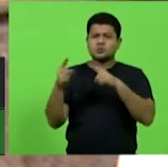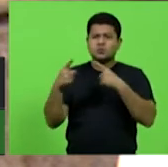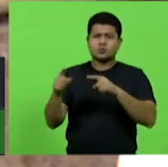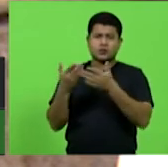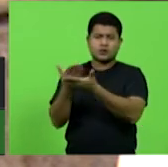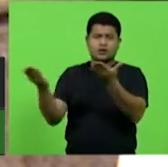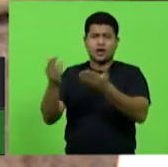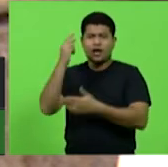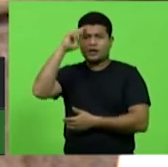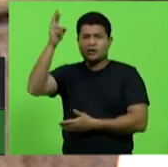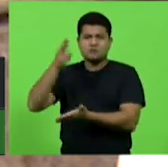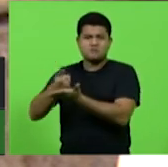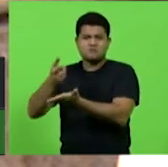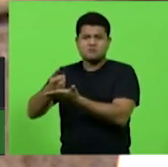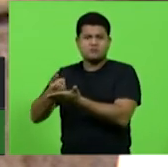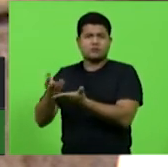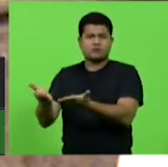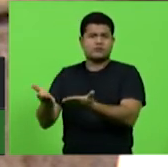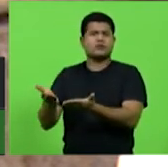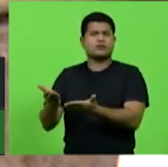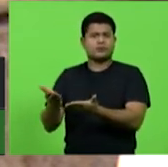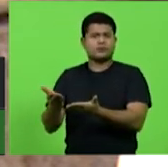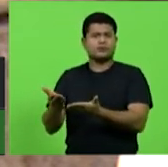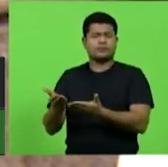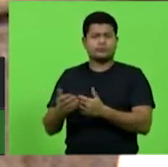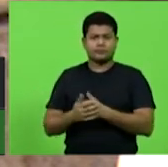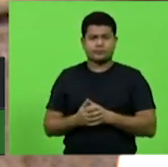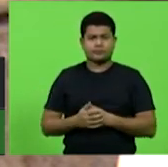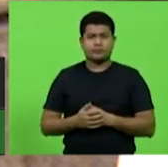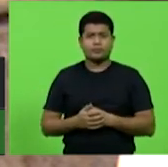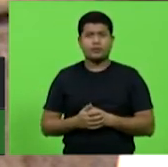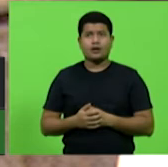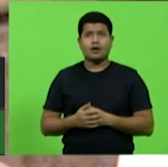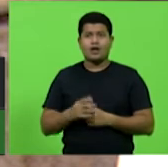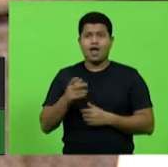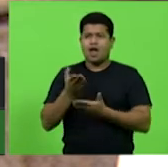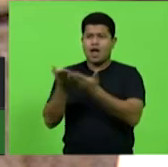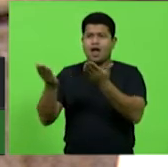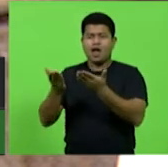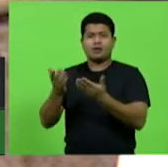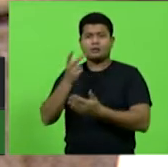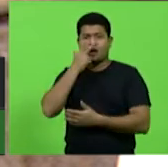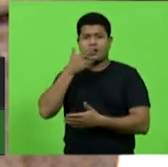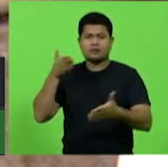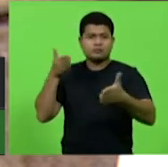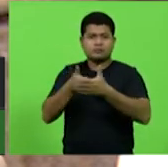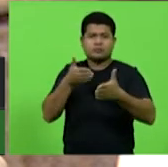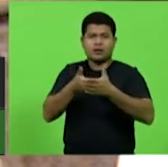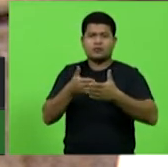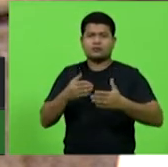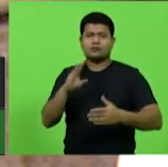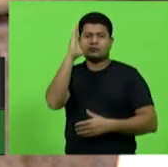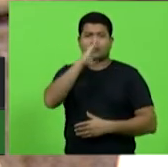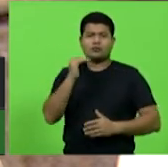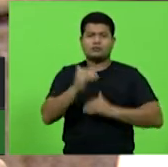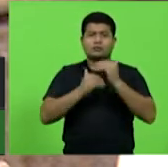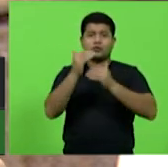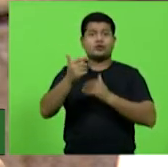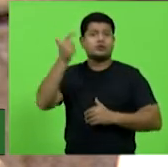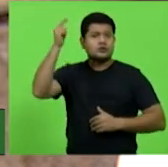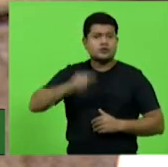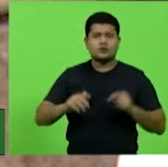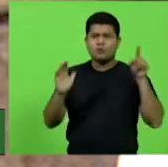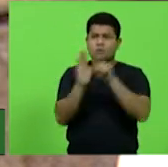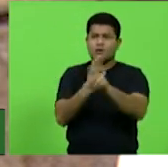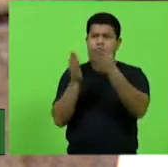de patrimônio alheio, essas pessoas que não permitem que o Brasil progrida. E novamente eu deixo aqui a pergunta. Senhor Tiago Vieira, secretário